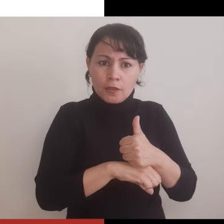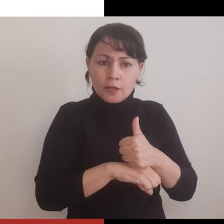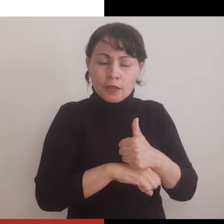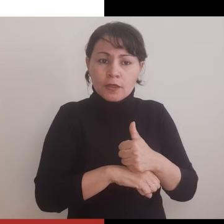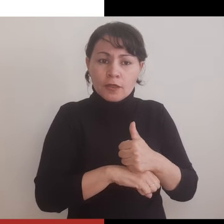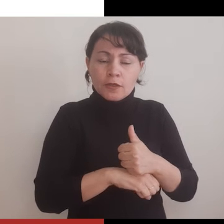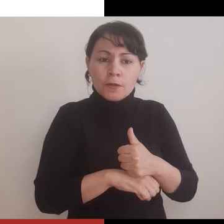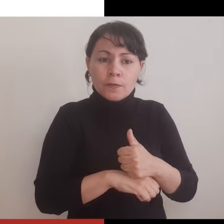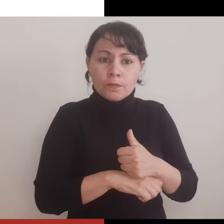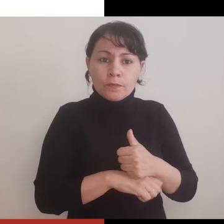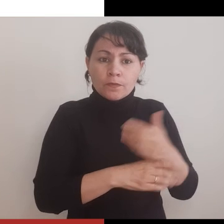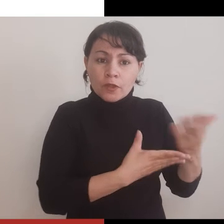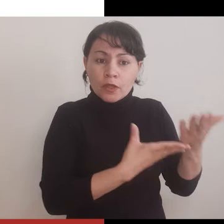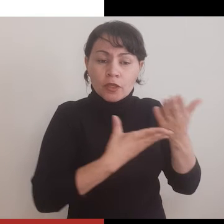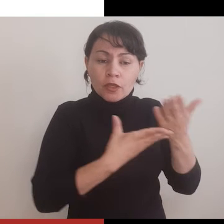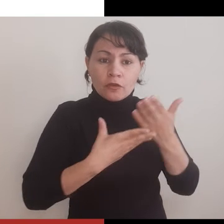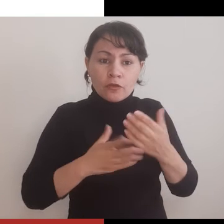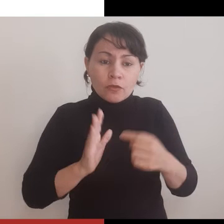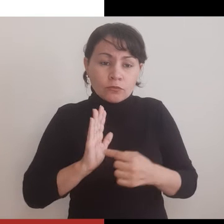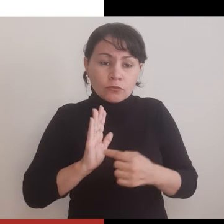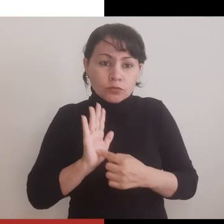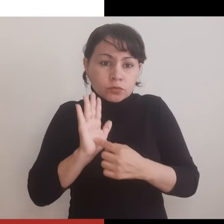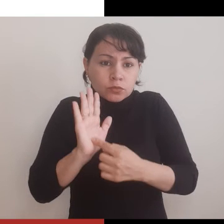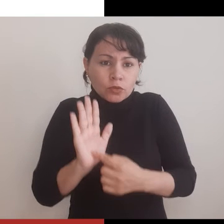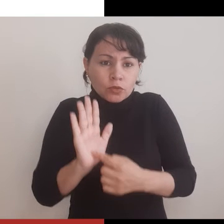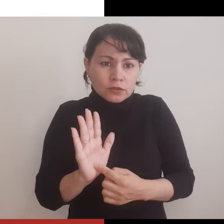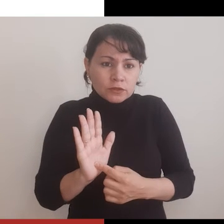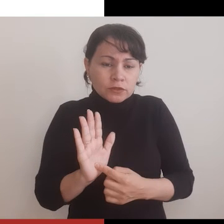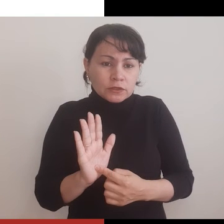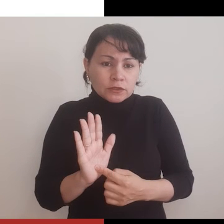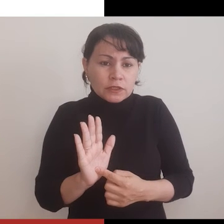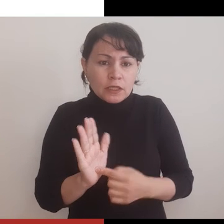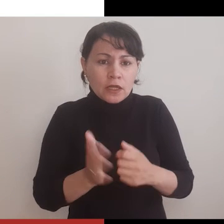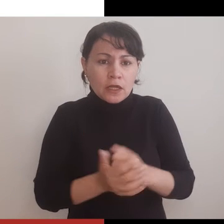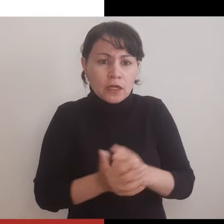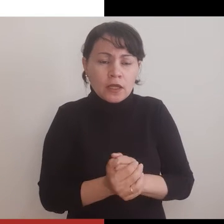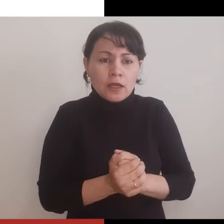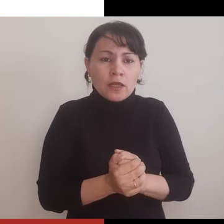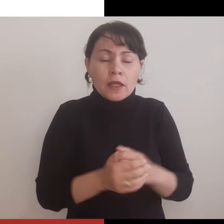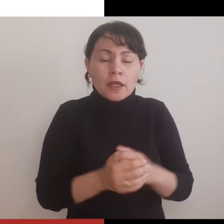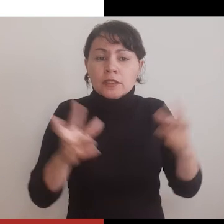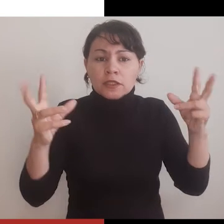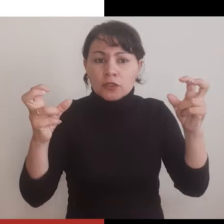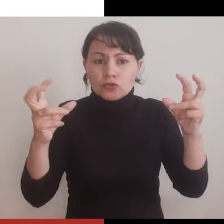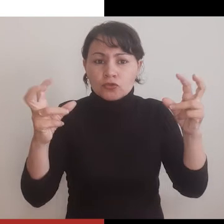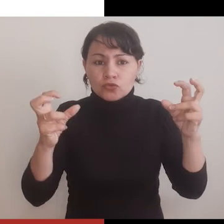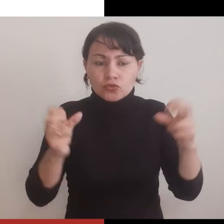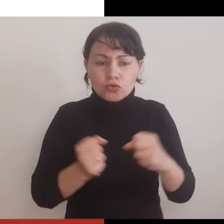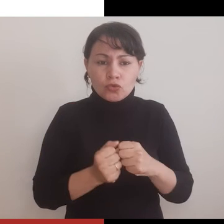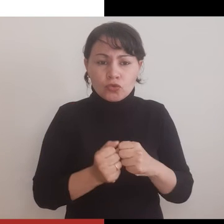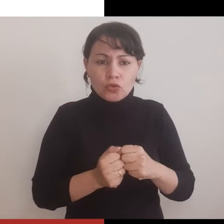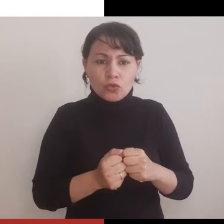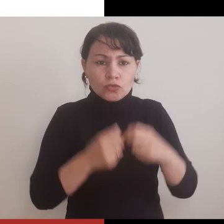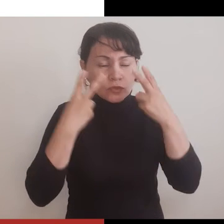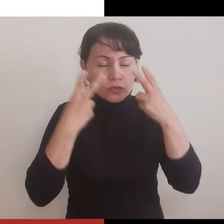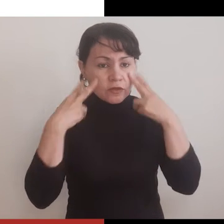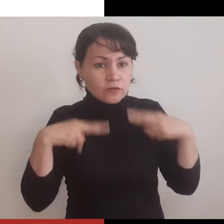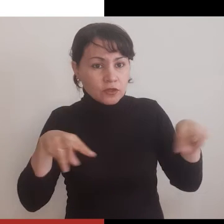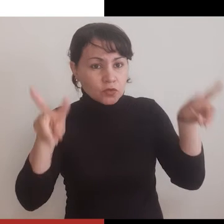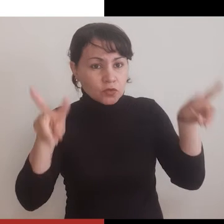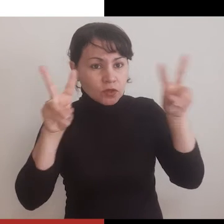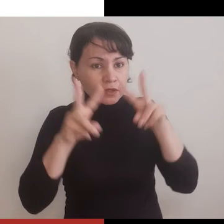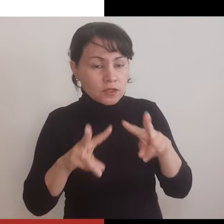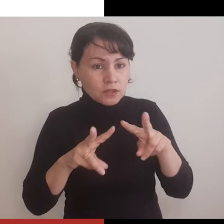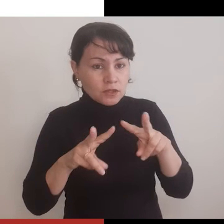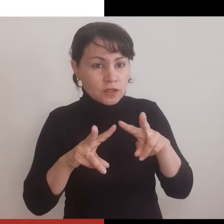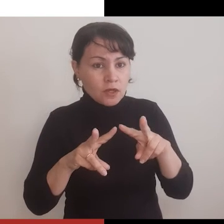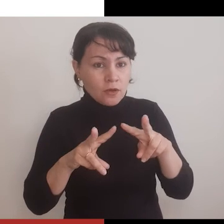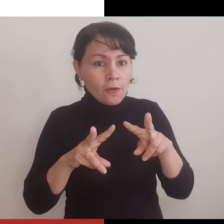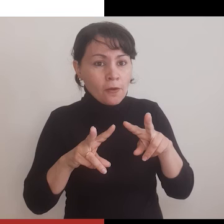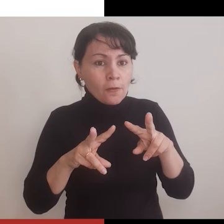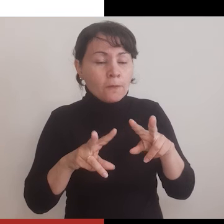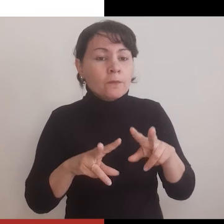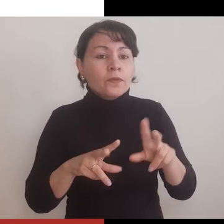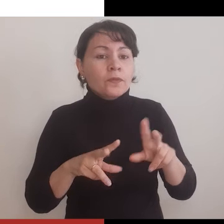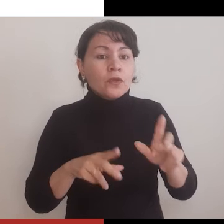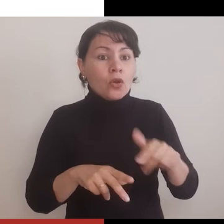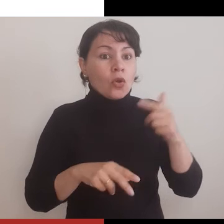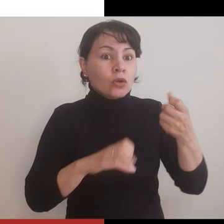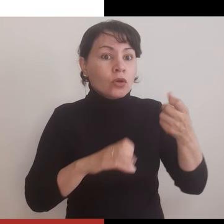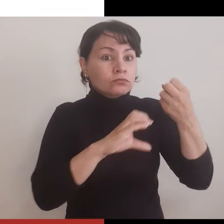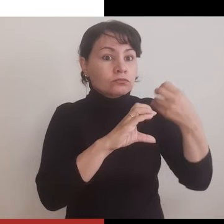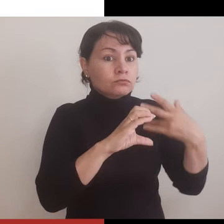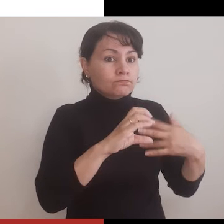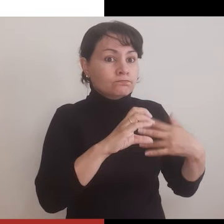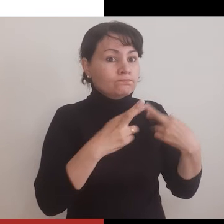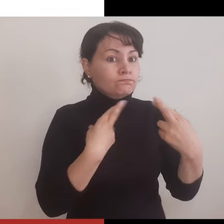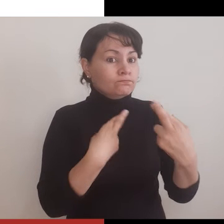e que veio trazendo aqui, trazendo além dessa questão na visualização, a gente outros